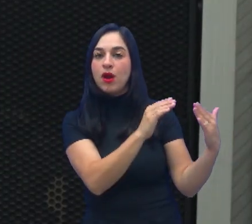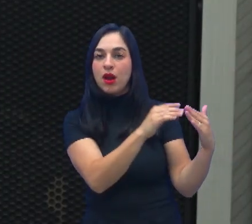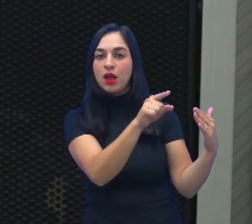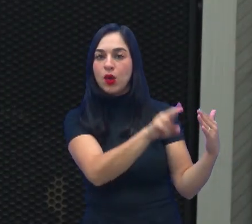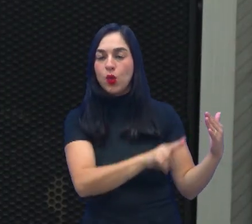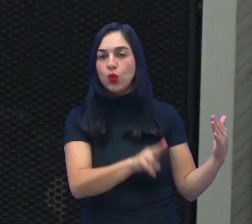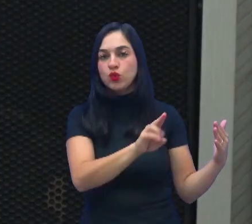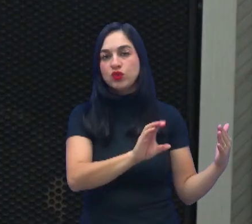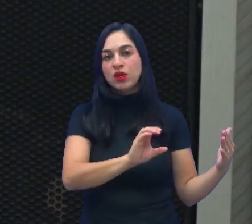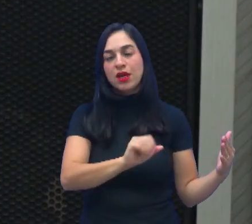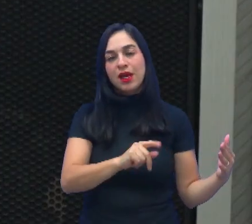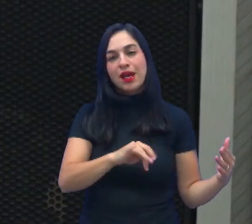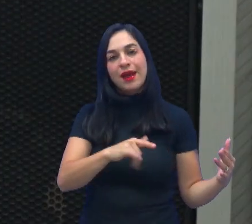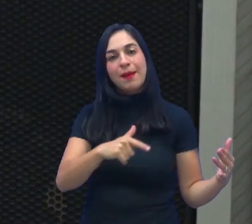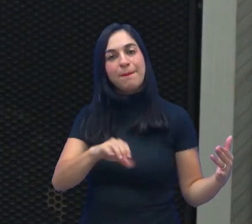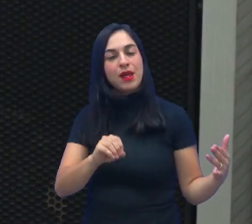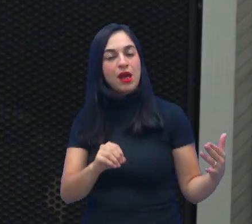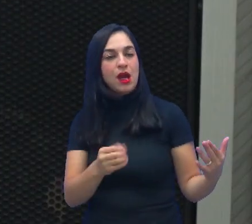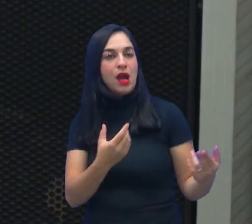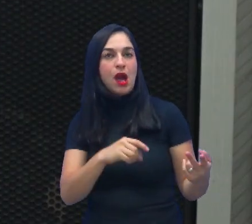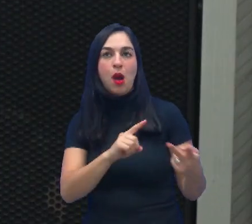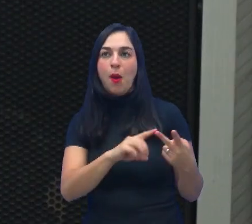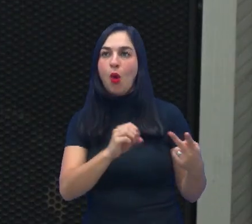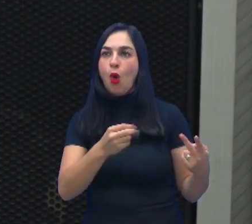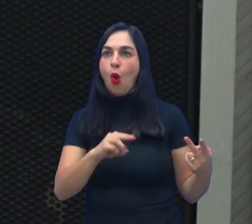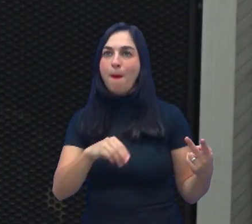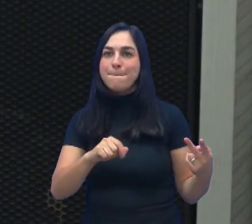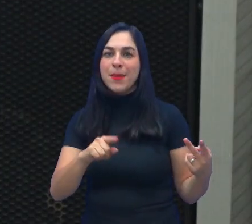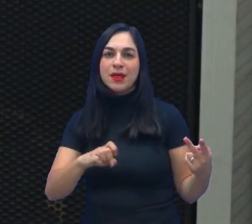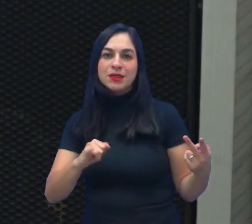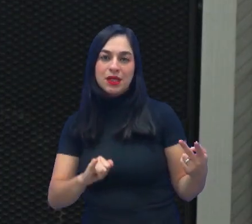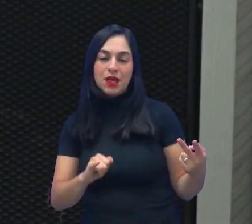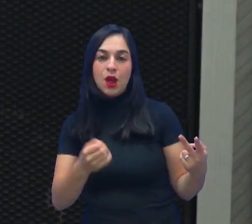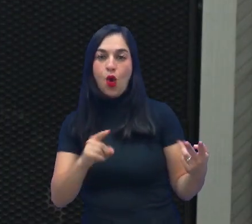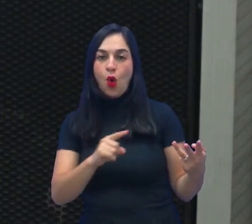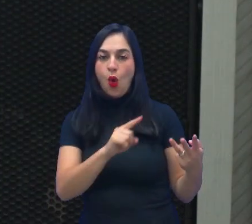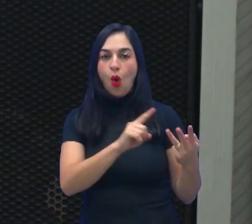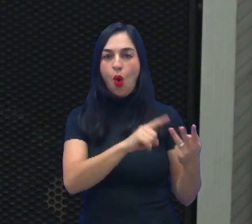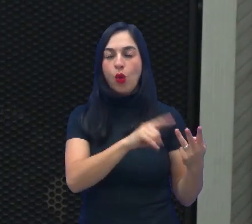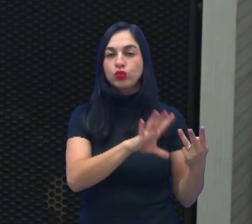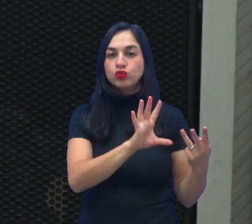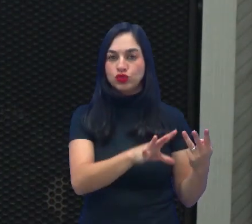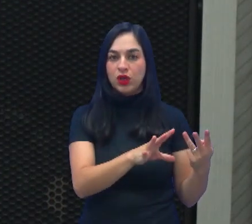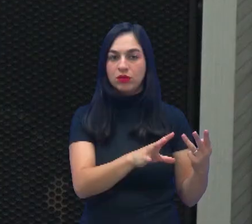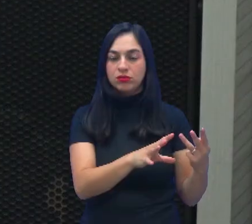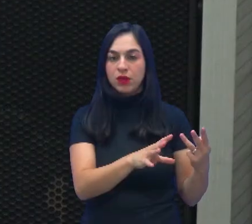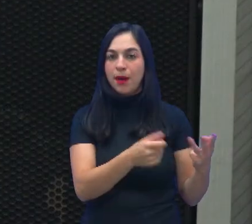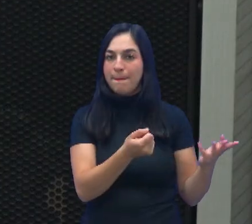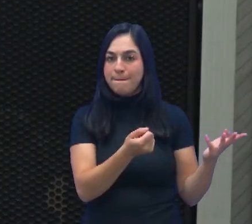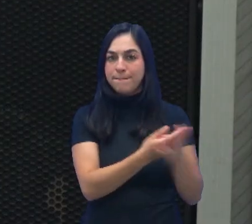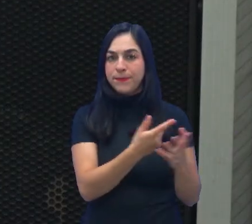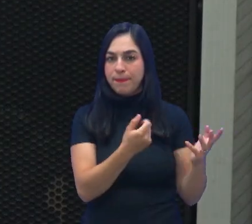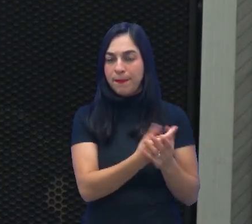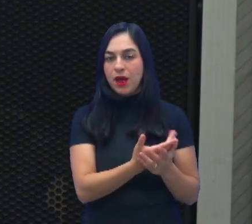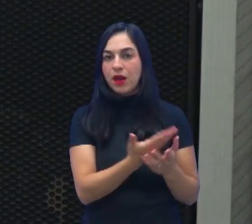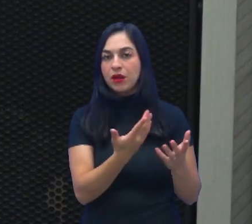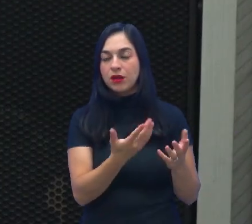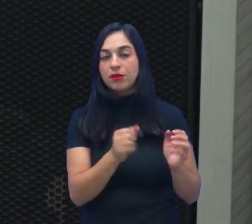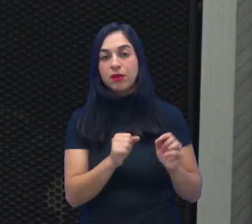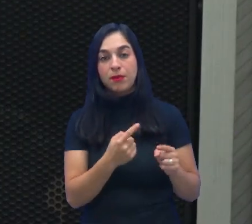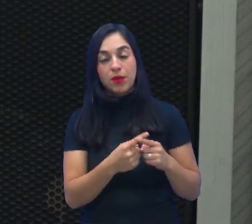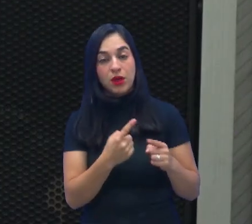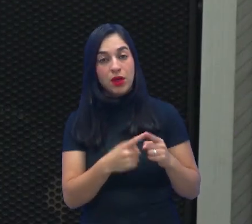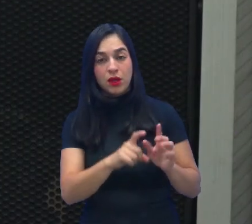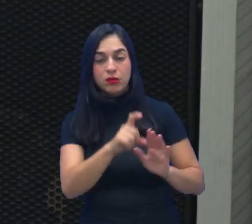capião, ou fazer uma ZEI, ou uma desapropriação, já está pago pelo incentivo, e a